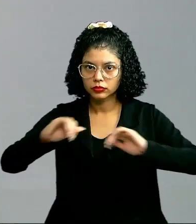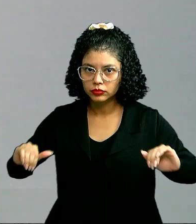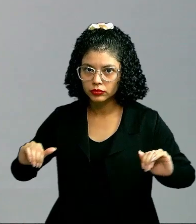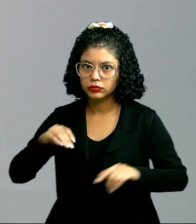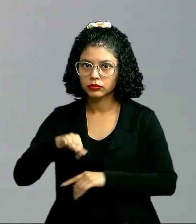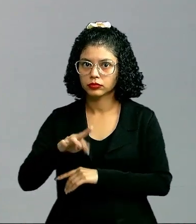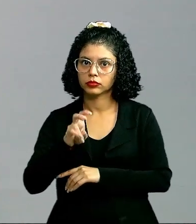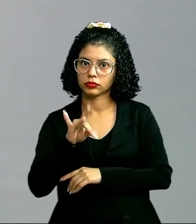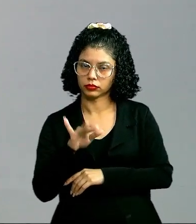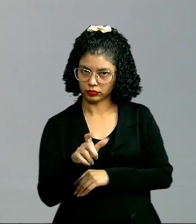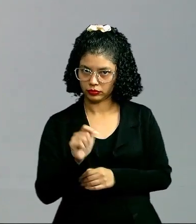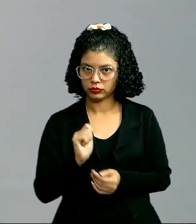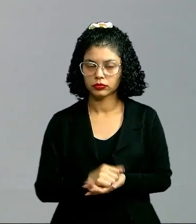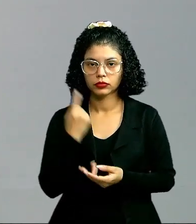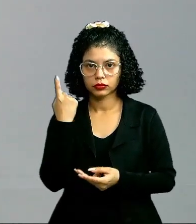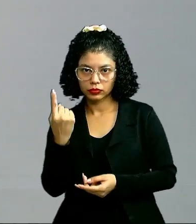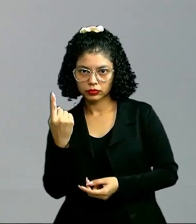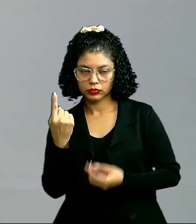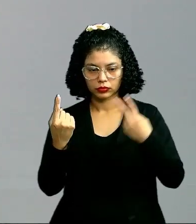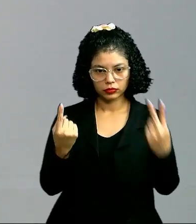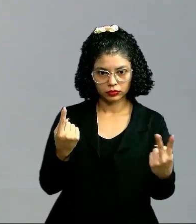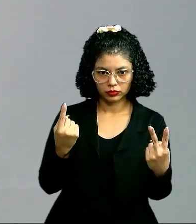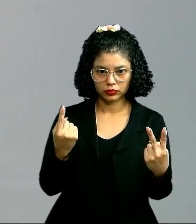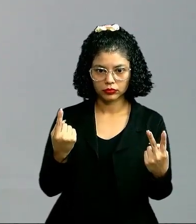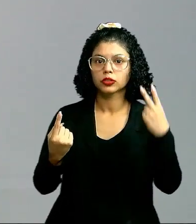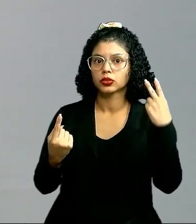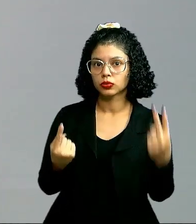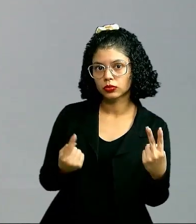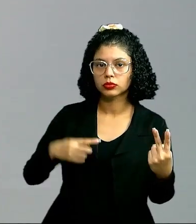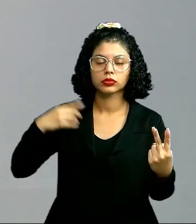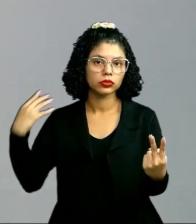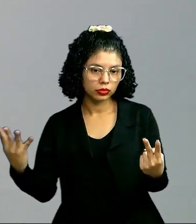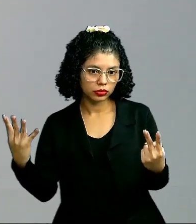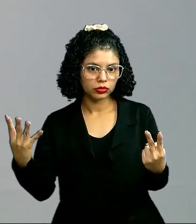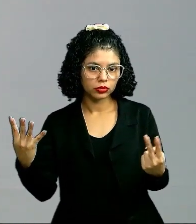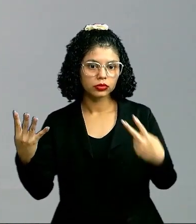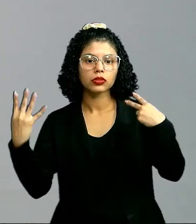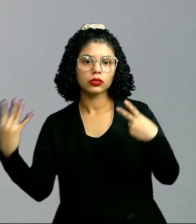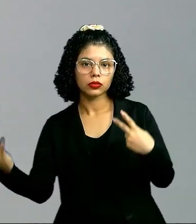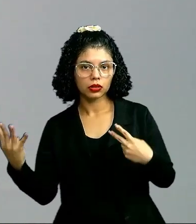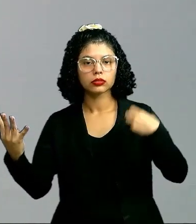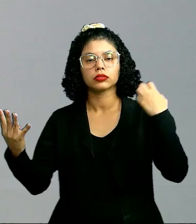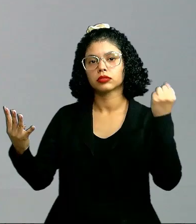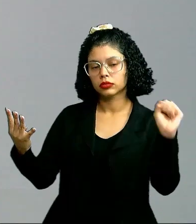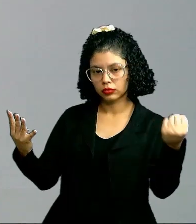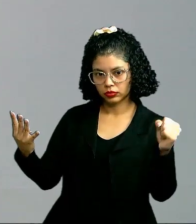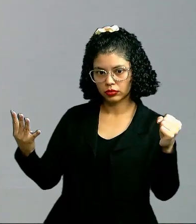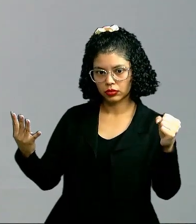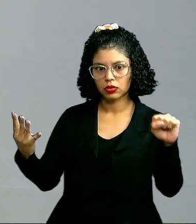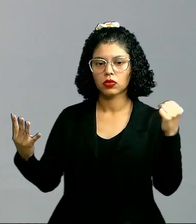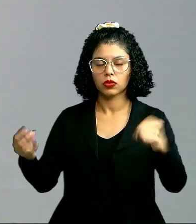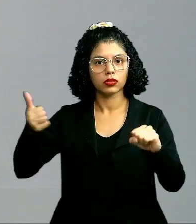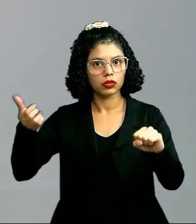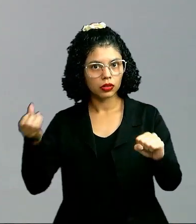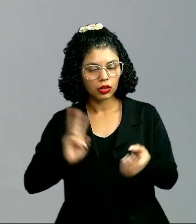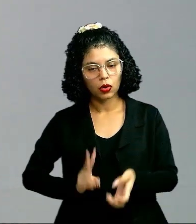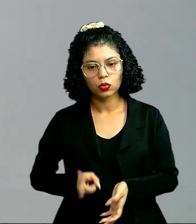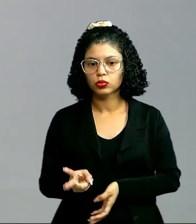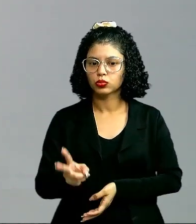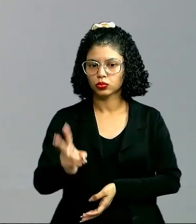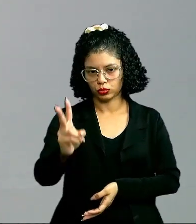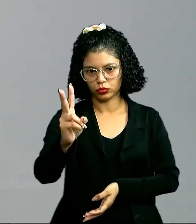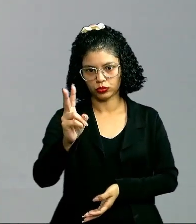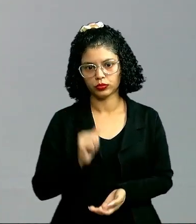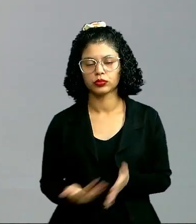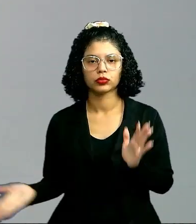mitótica. Uma originou duas. Daí duas originaram quatro. Quatro originaram oito. 8, 16 e assim por